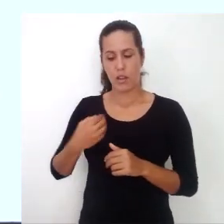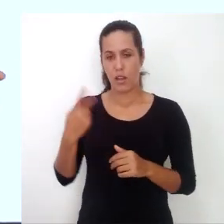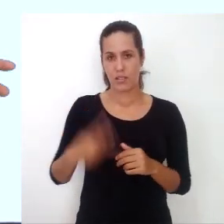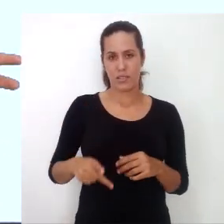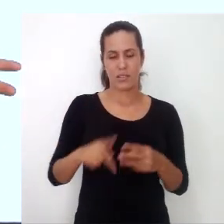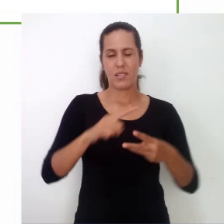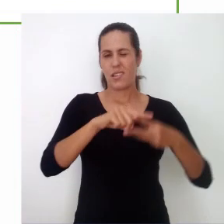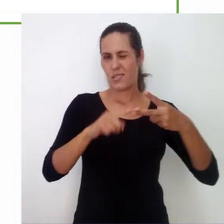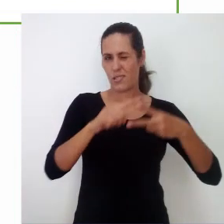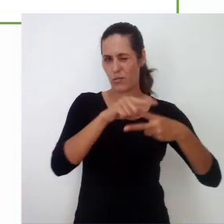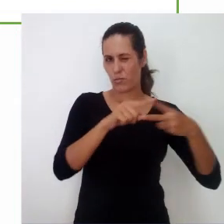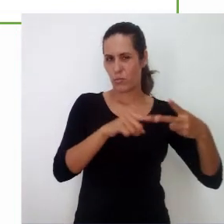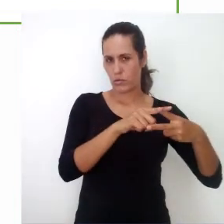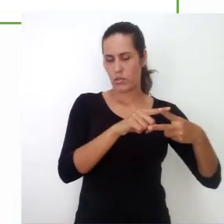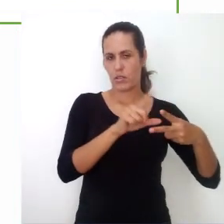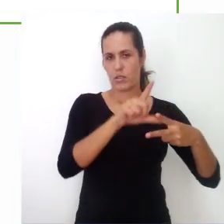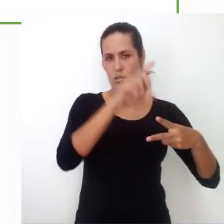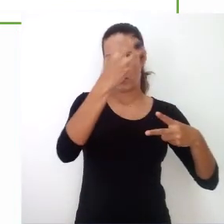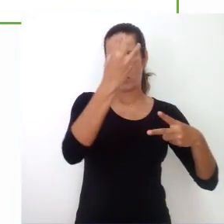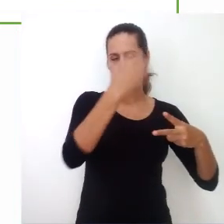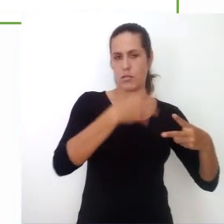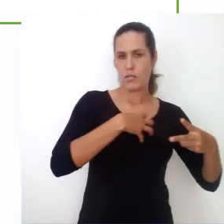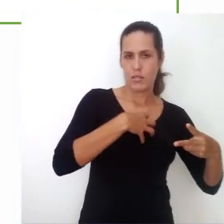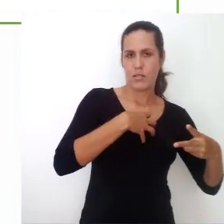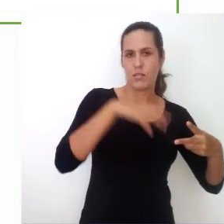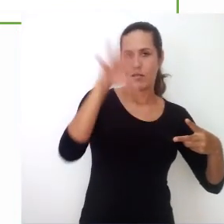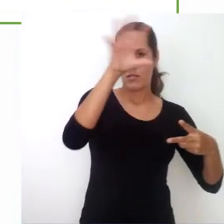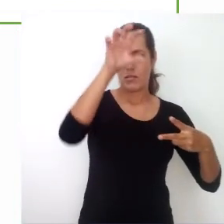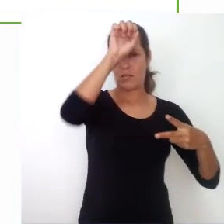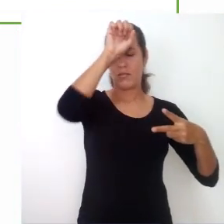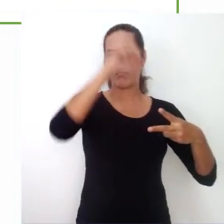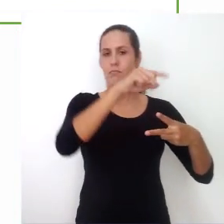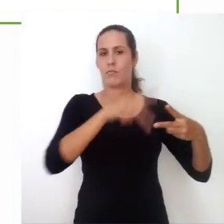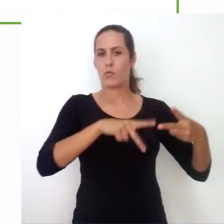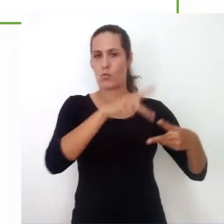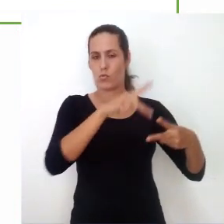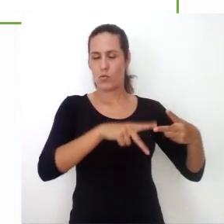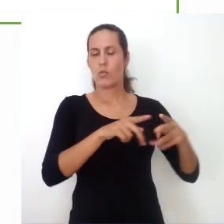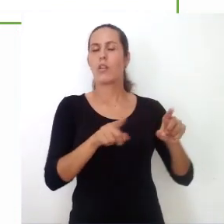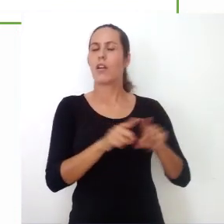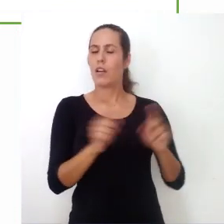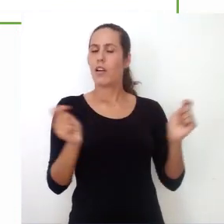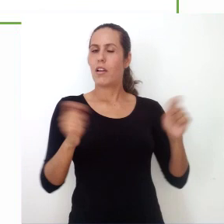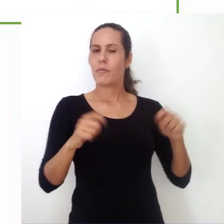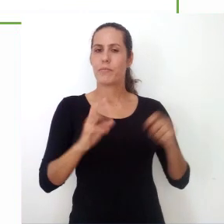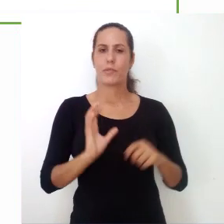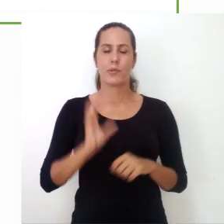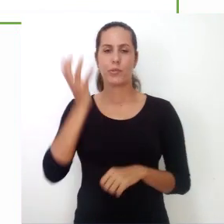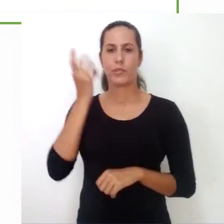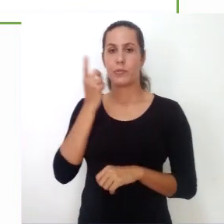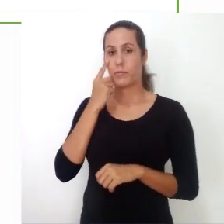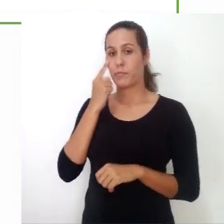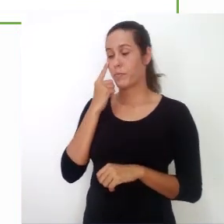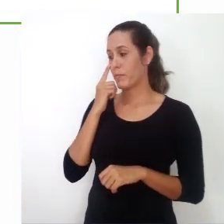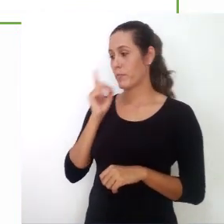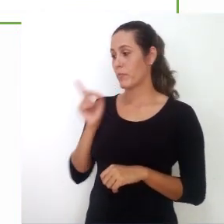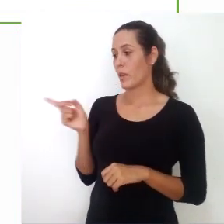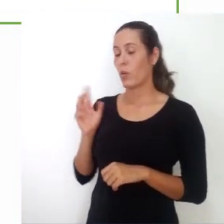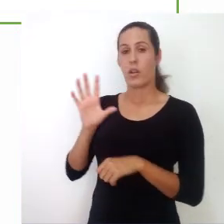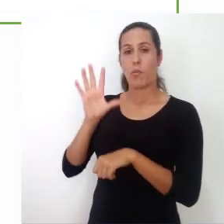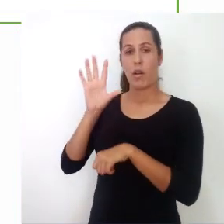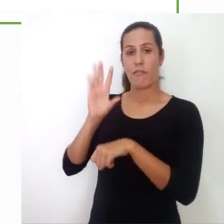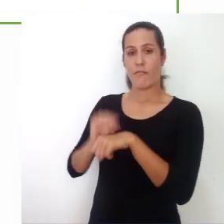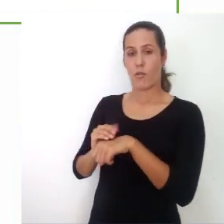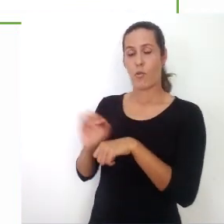sofrem perseguição. E aqui, mais uma vez, eu retorno, trago aquela cena, certo?